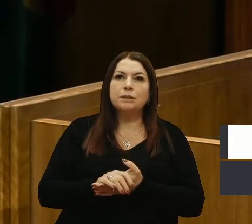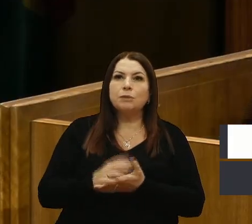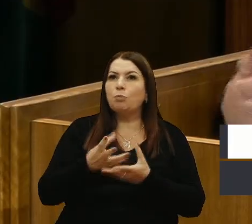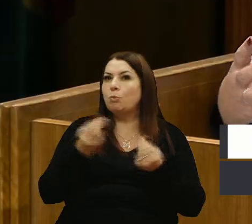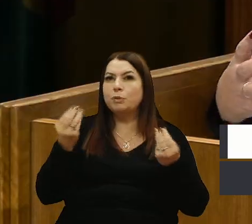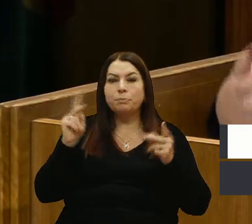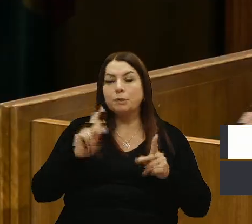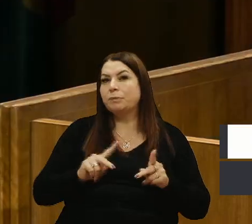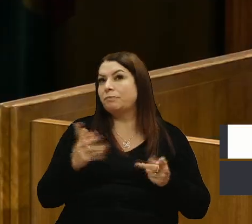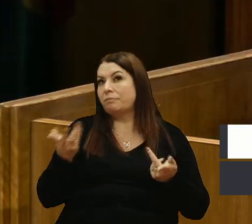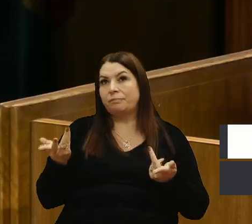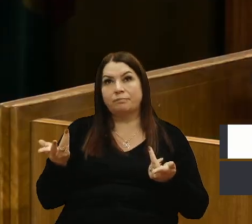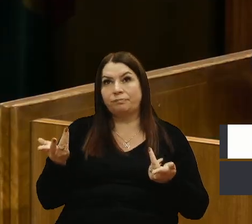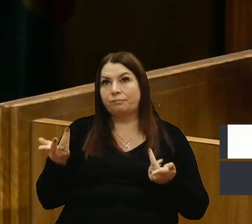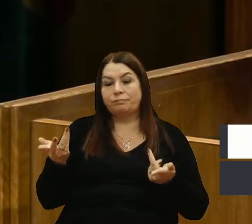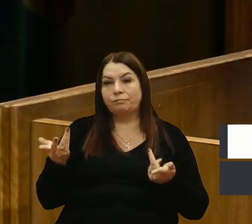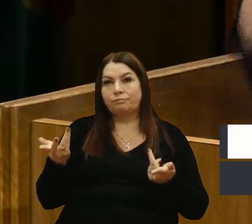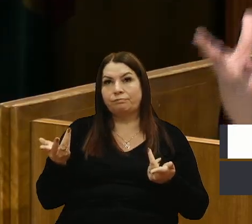de pessoas